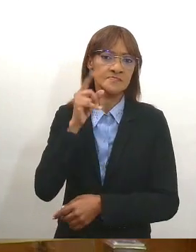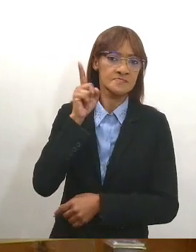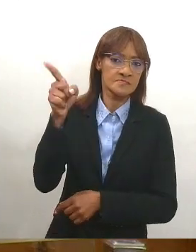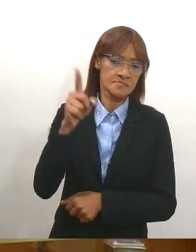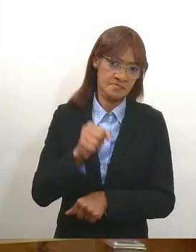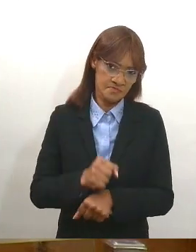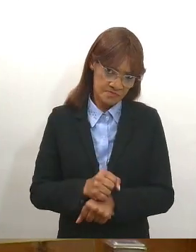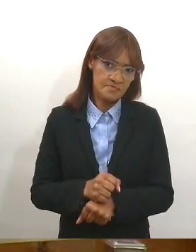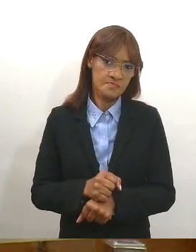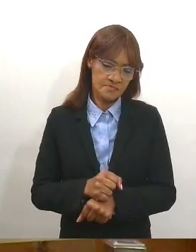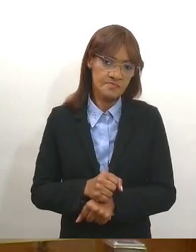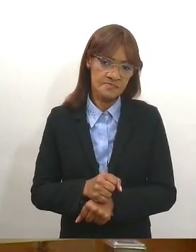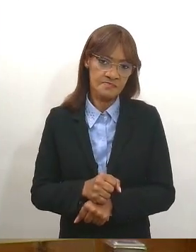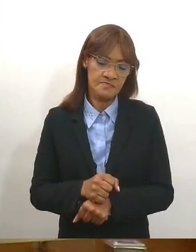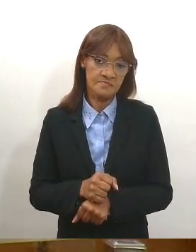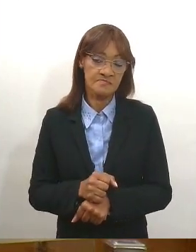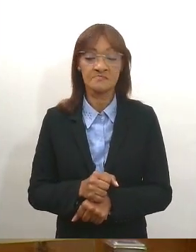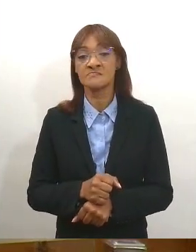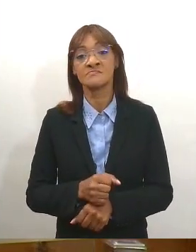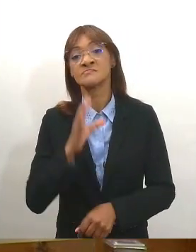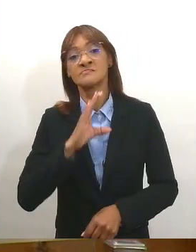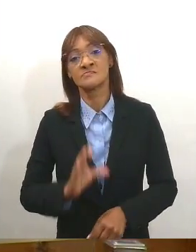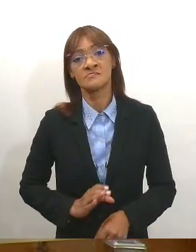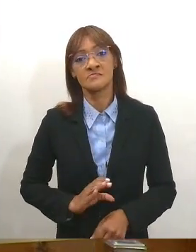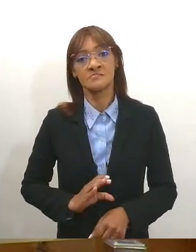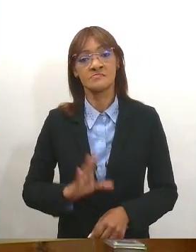uma categoria D ou E.